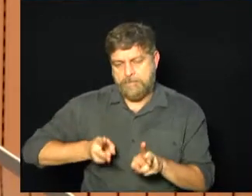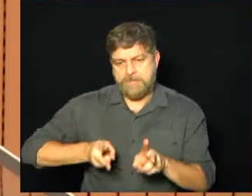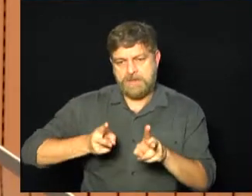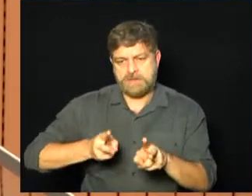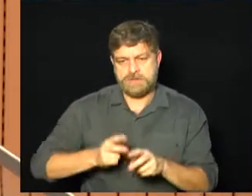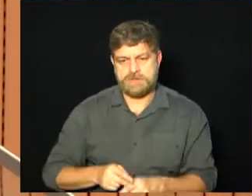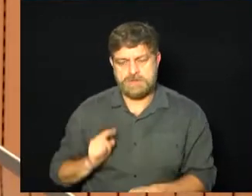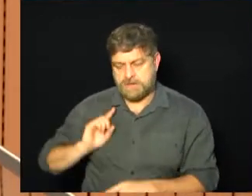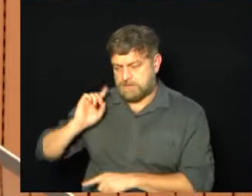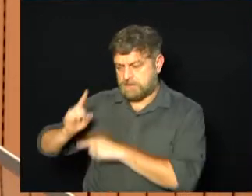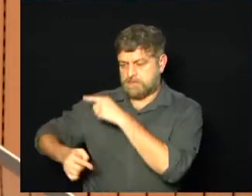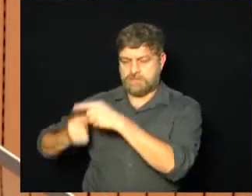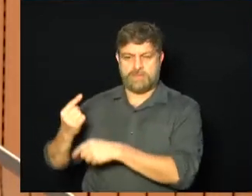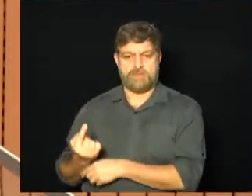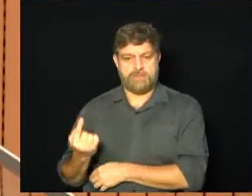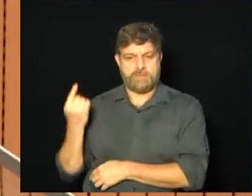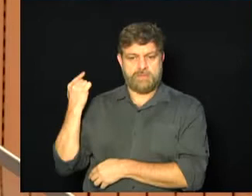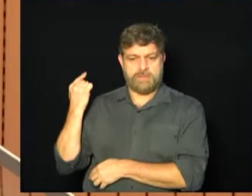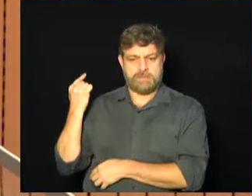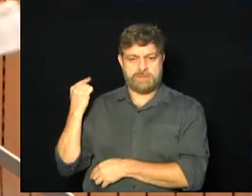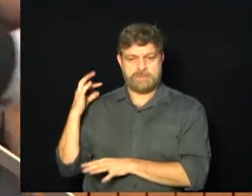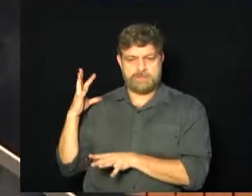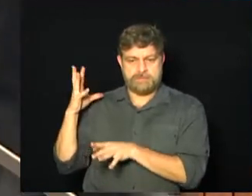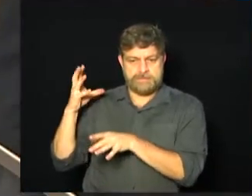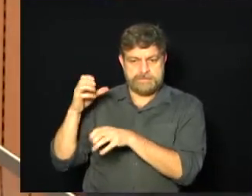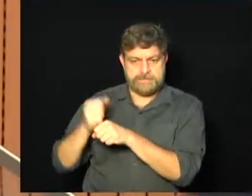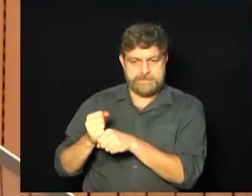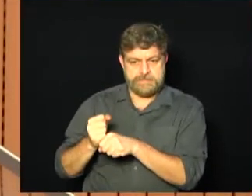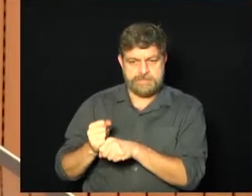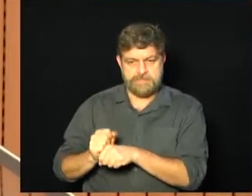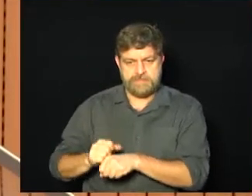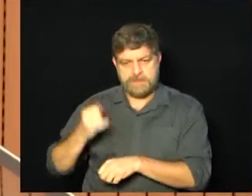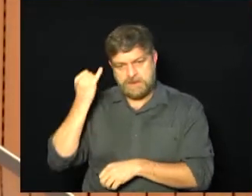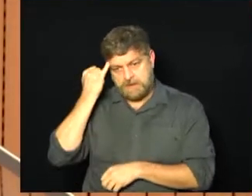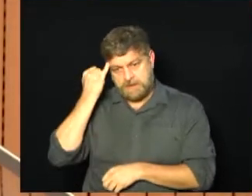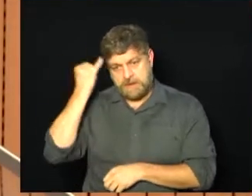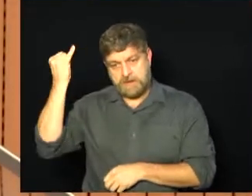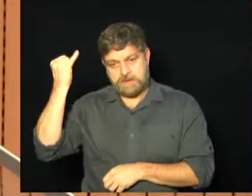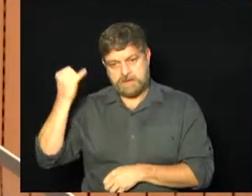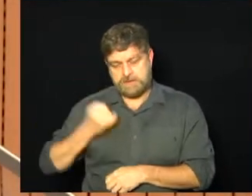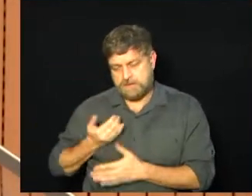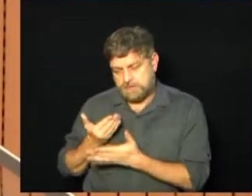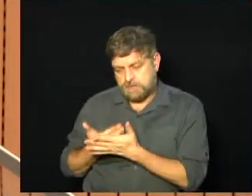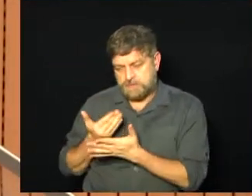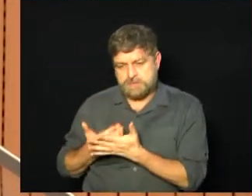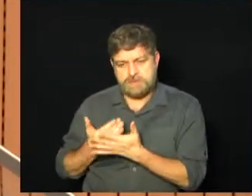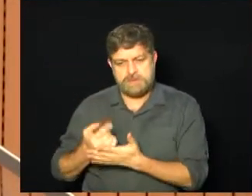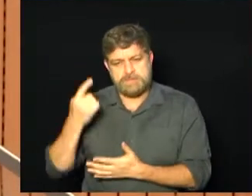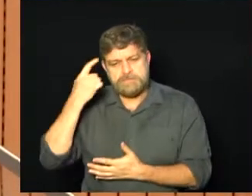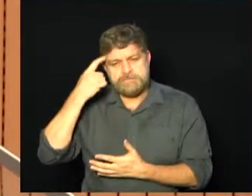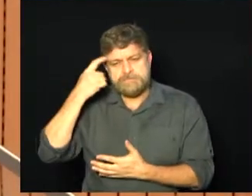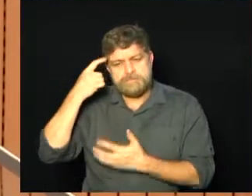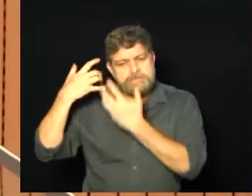frutos opulentos da produção intelectual de